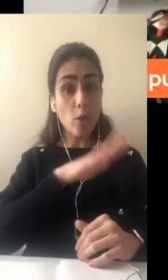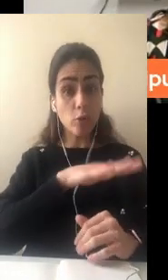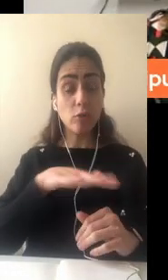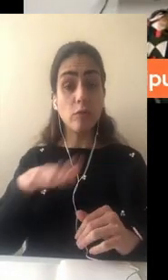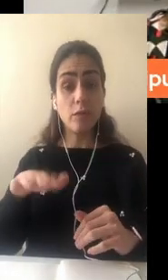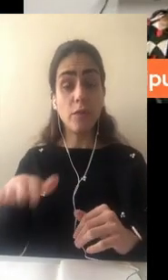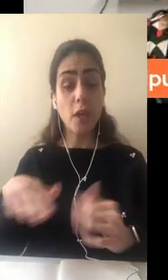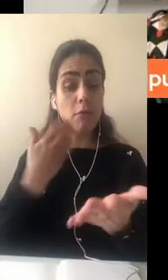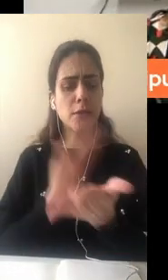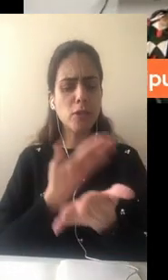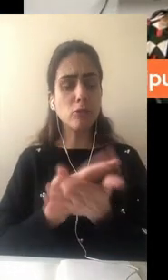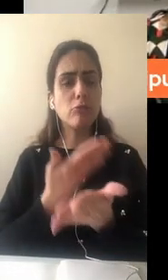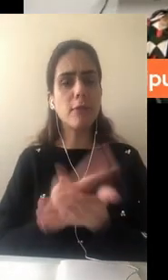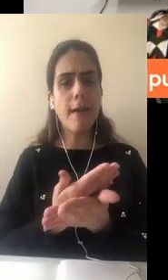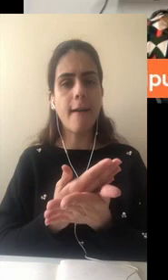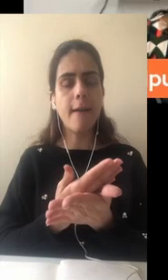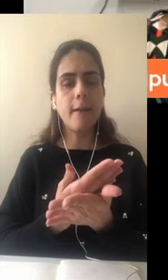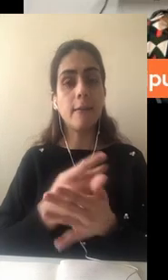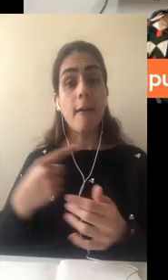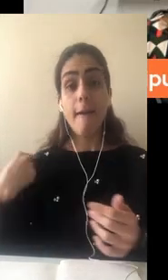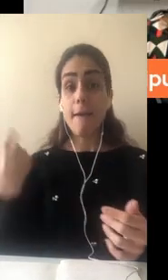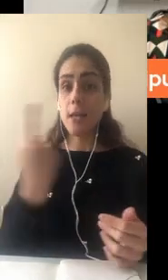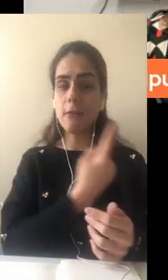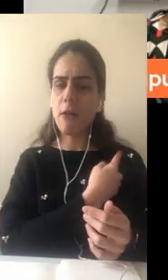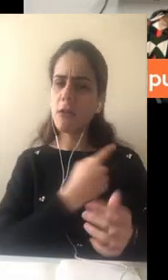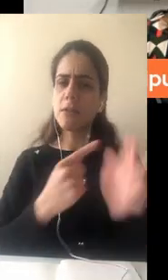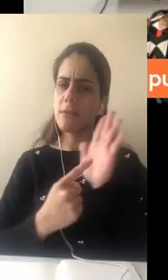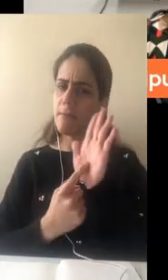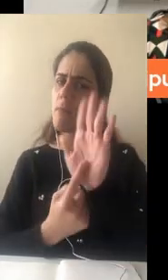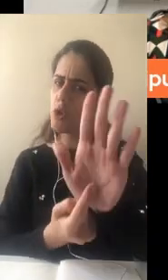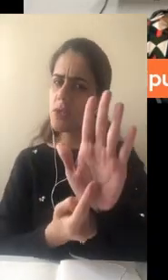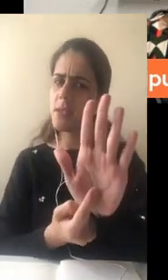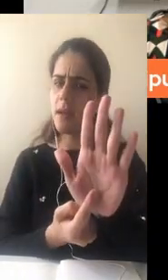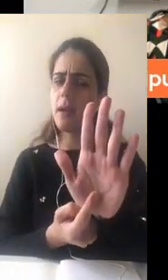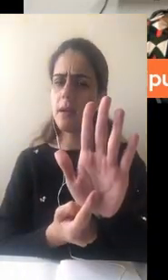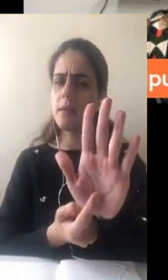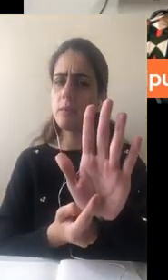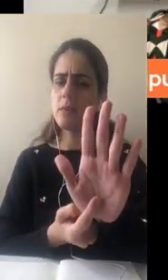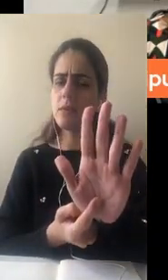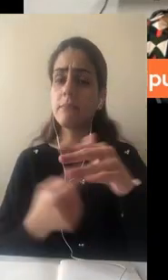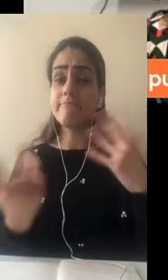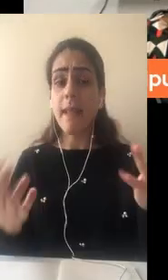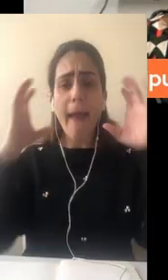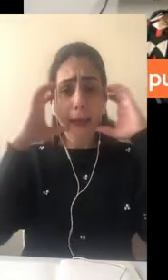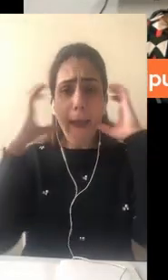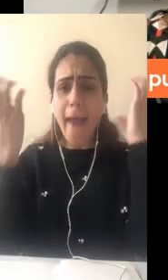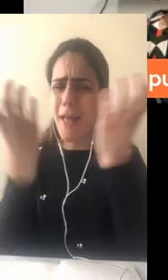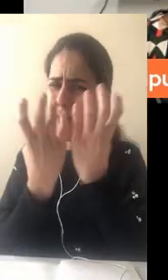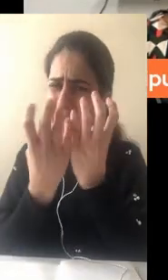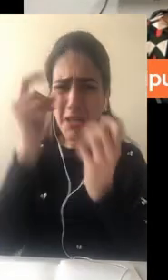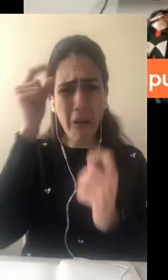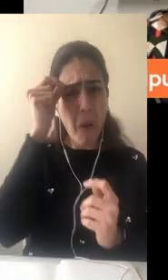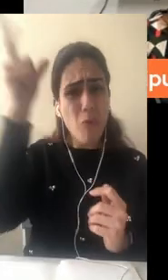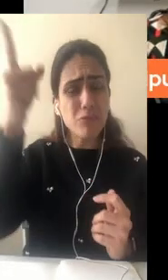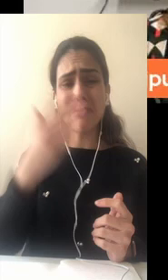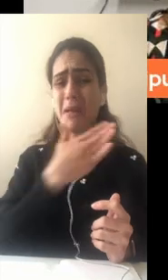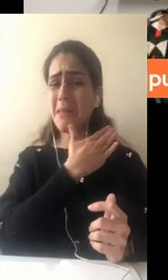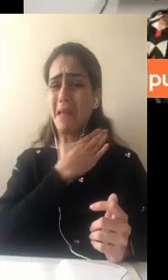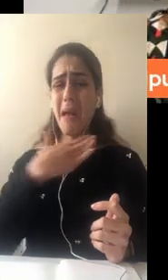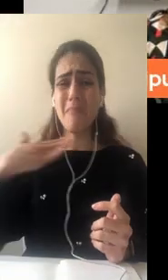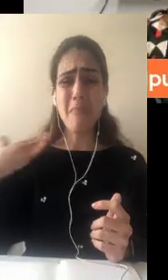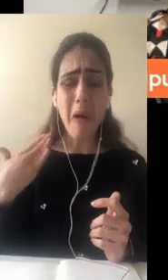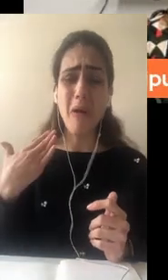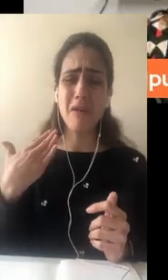gente sugeriu a troca. Já que Halloween mergulhe os filhos nessa cultura